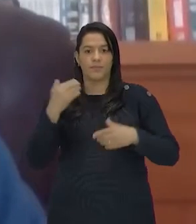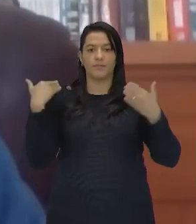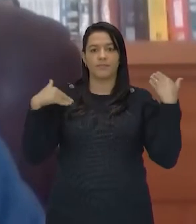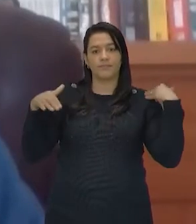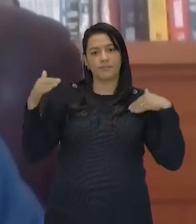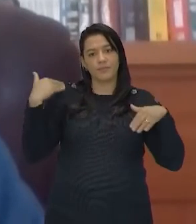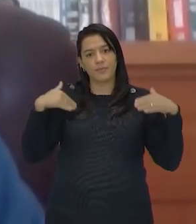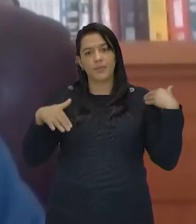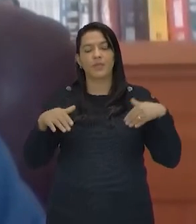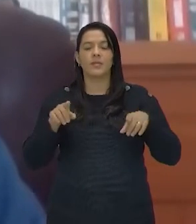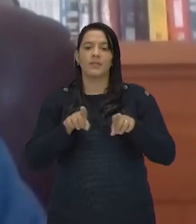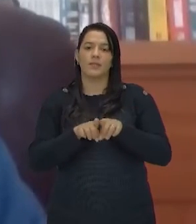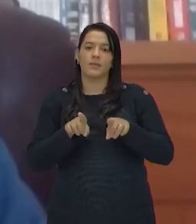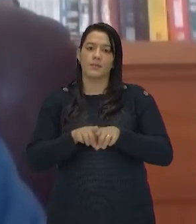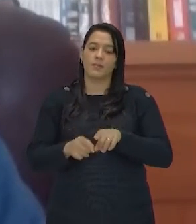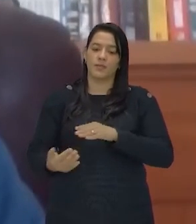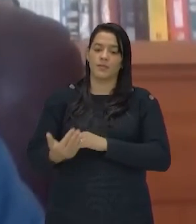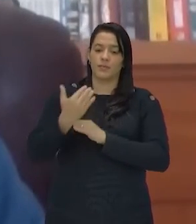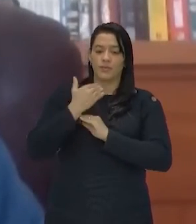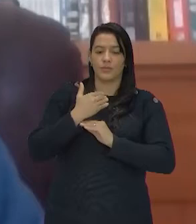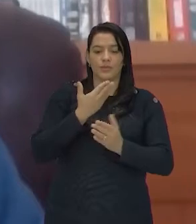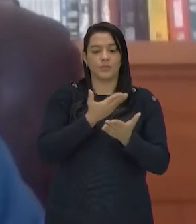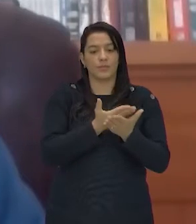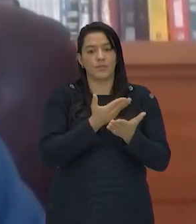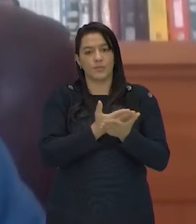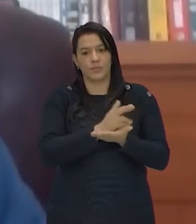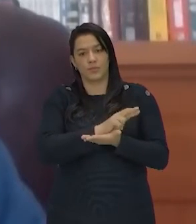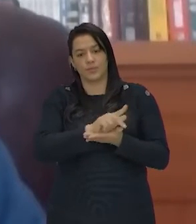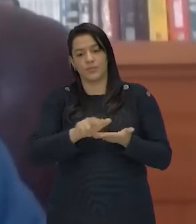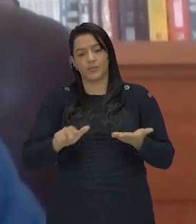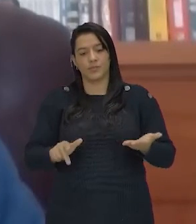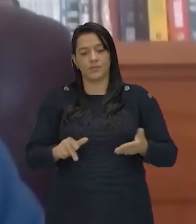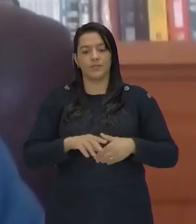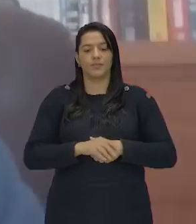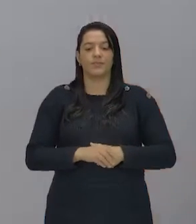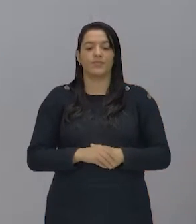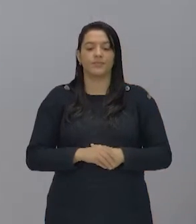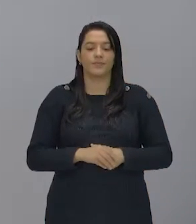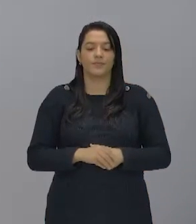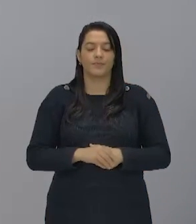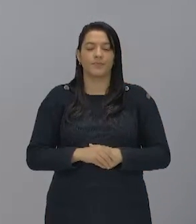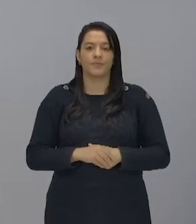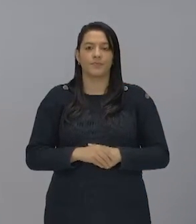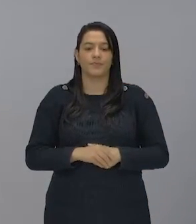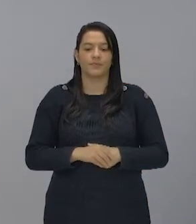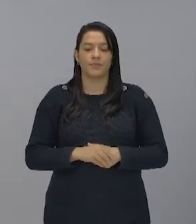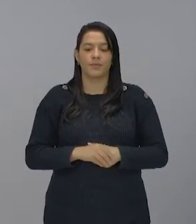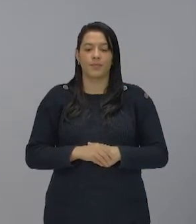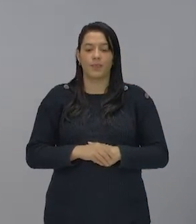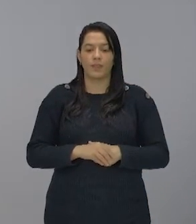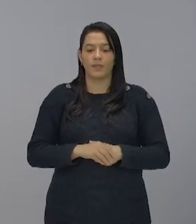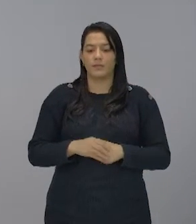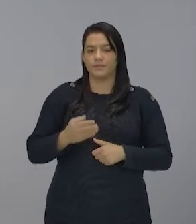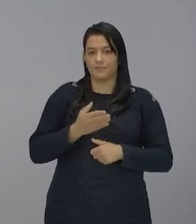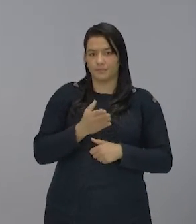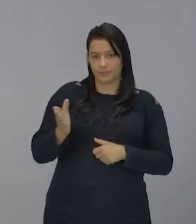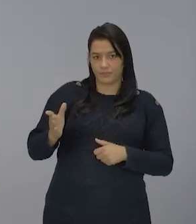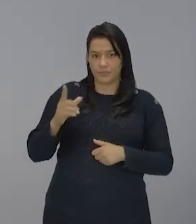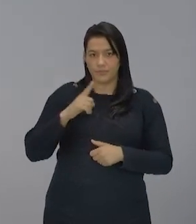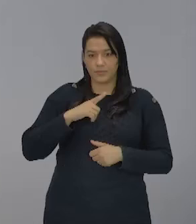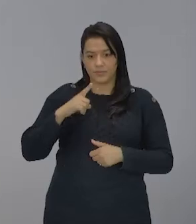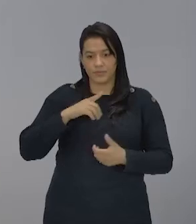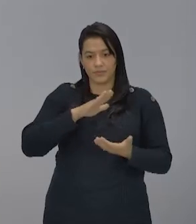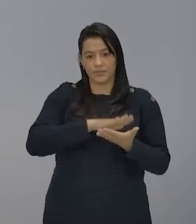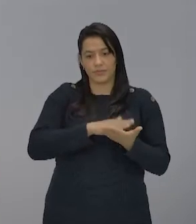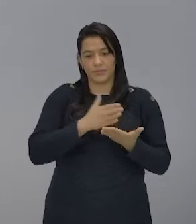quanto já me ajudou muito nos meus estudos. Legal, Mário. E assim, você fez essas traduções,